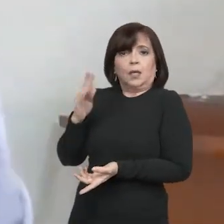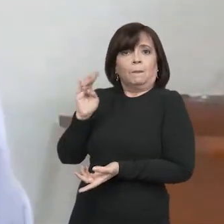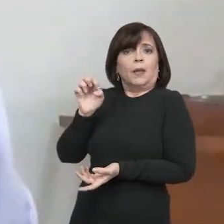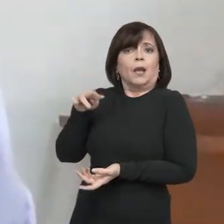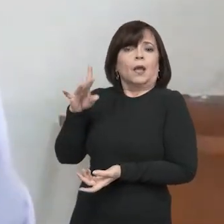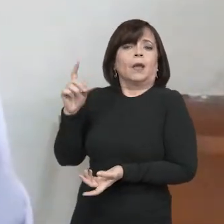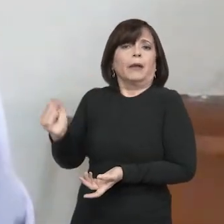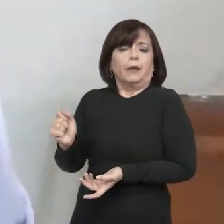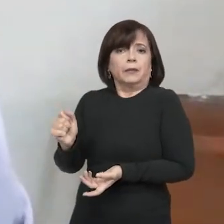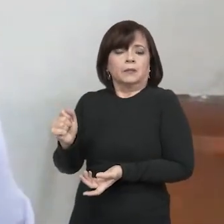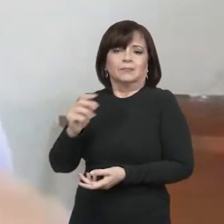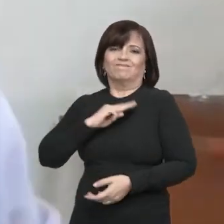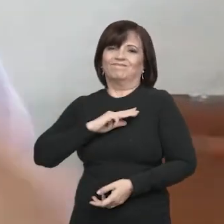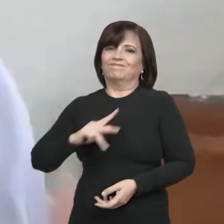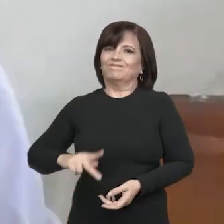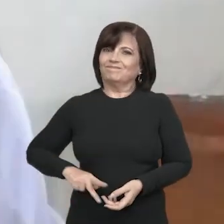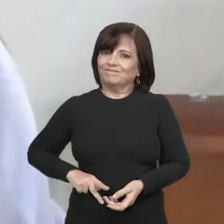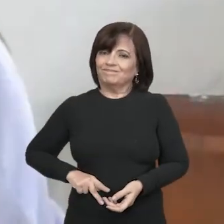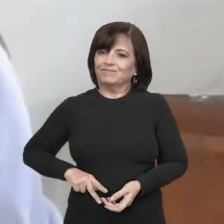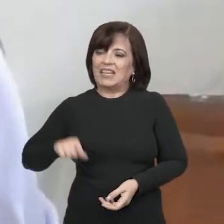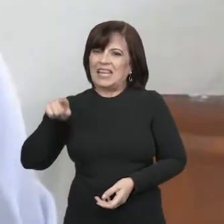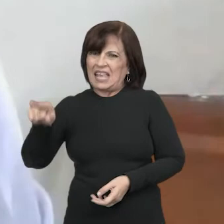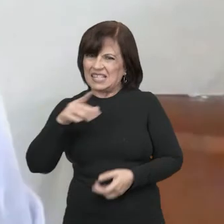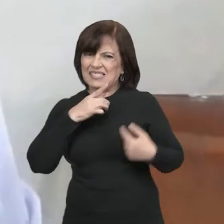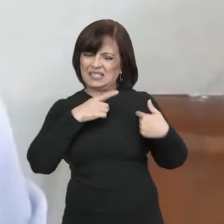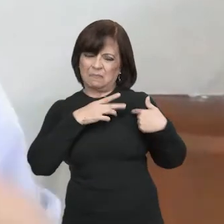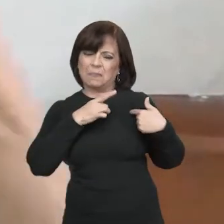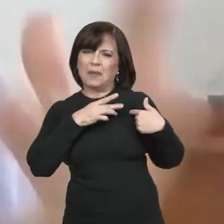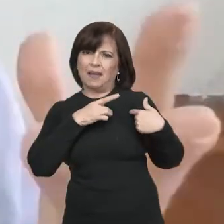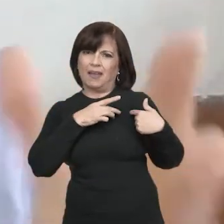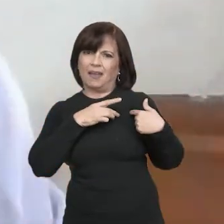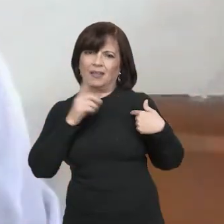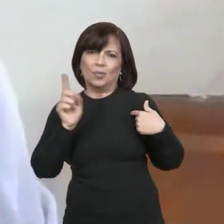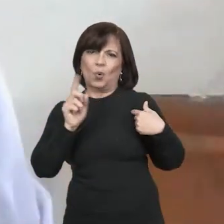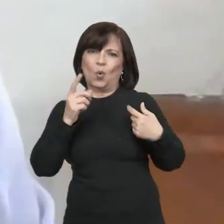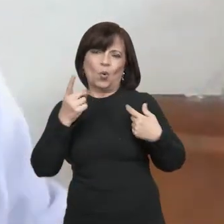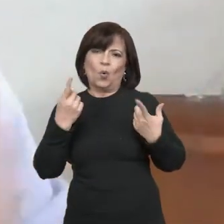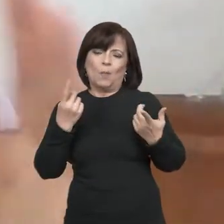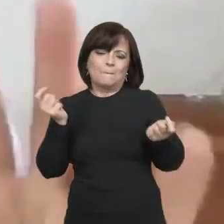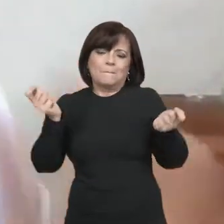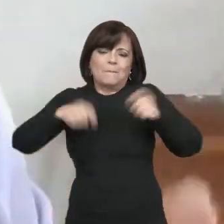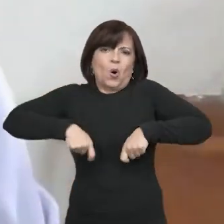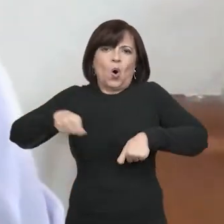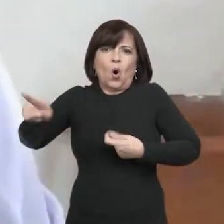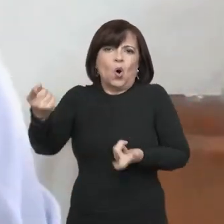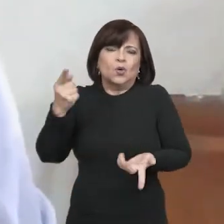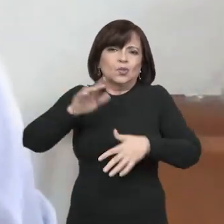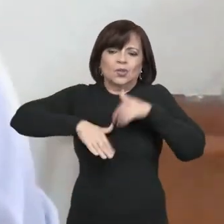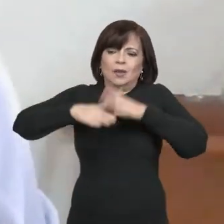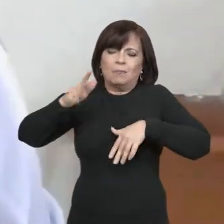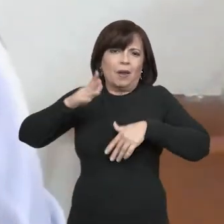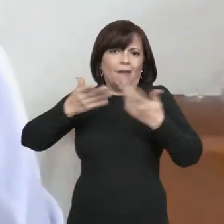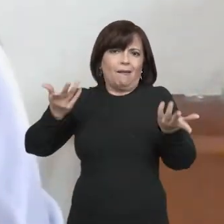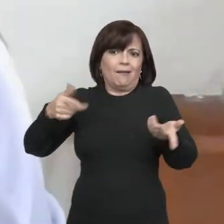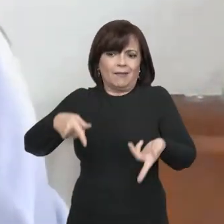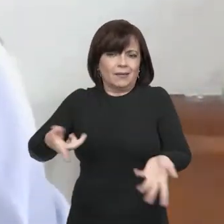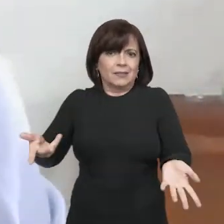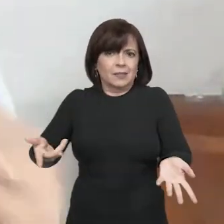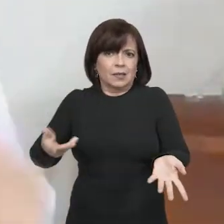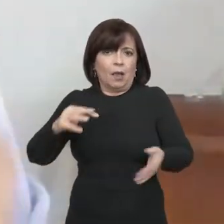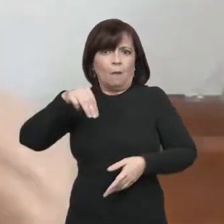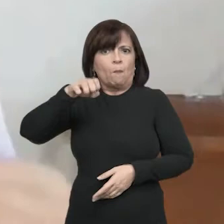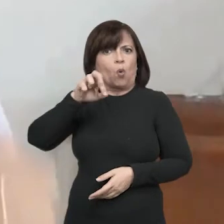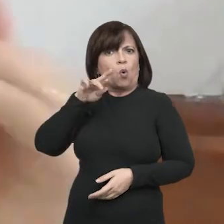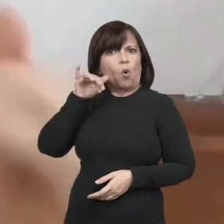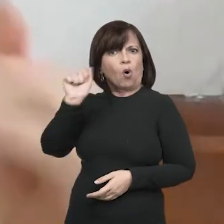tinha medo da Brenda. Na visão do Ministério Público, esse medo não é capaz de excluir a sua imputabilidade penal.